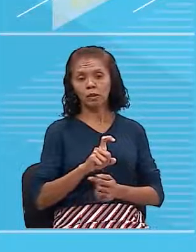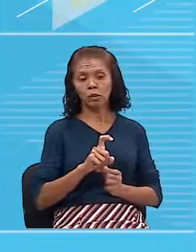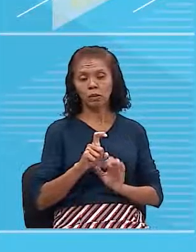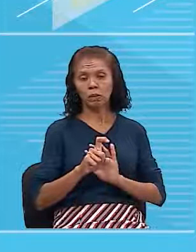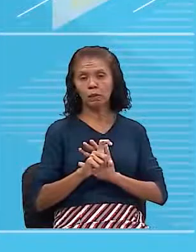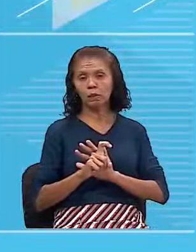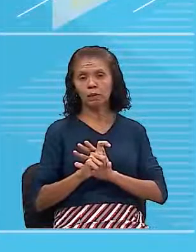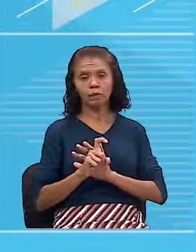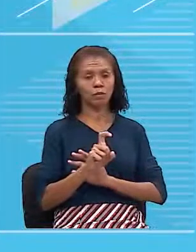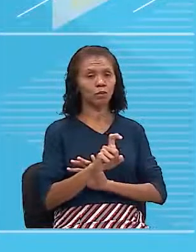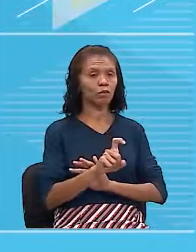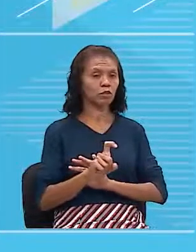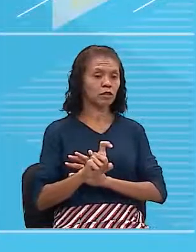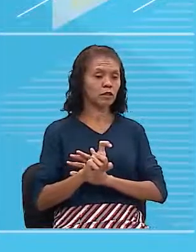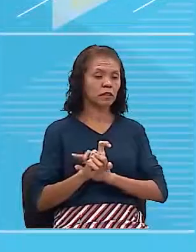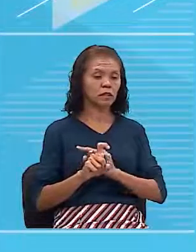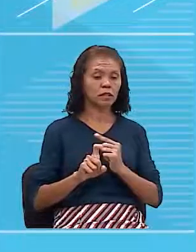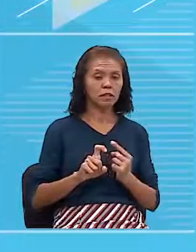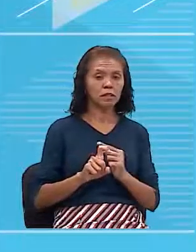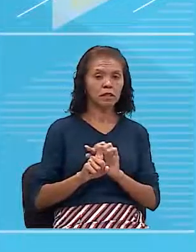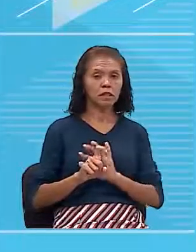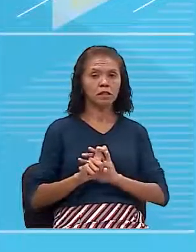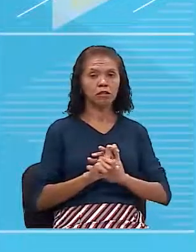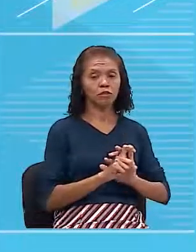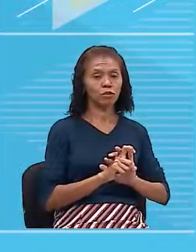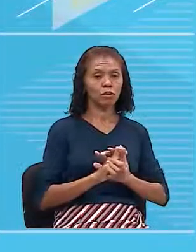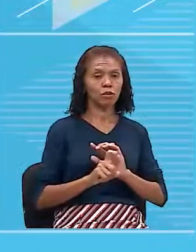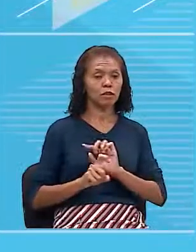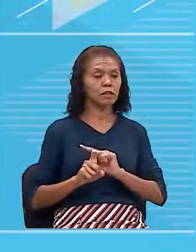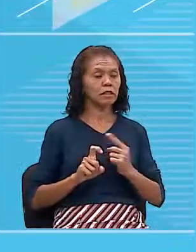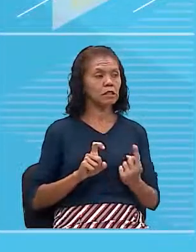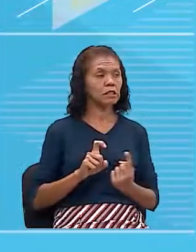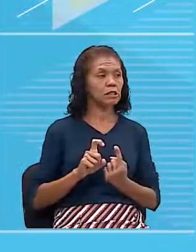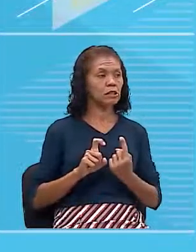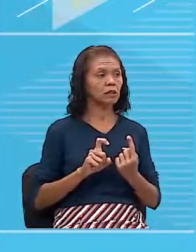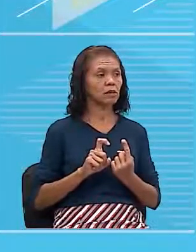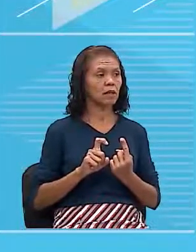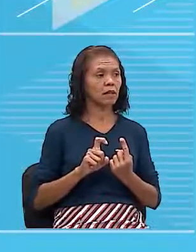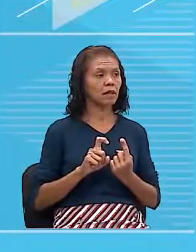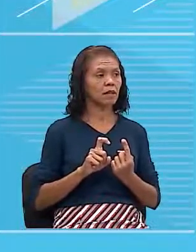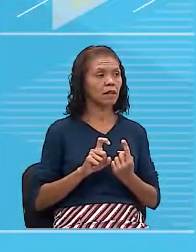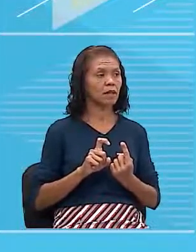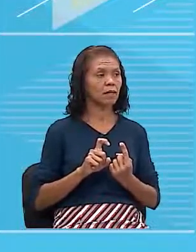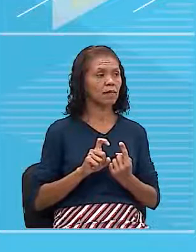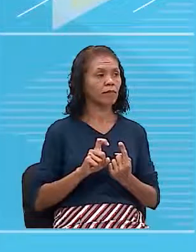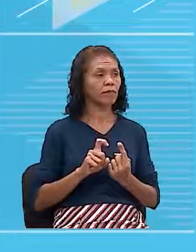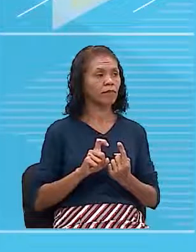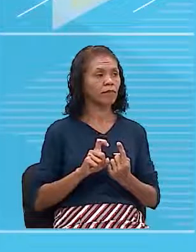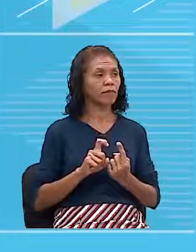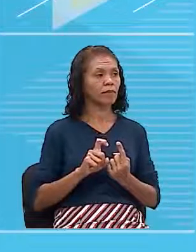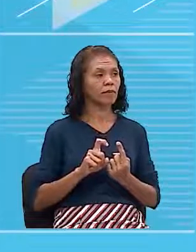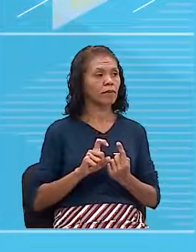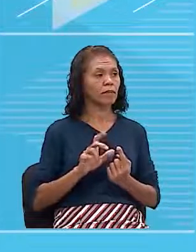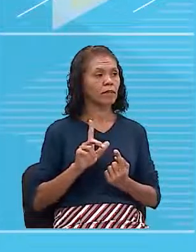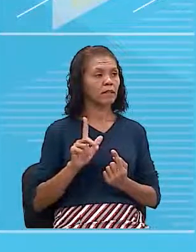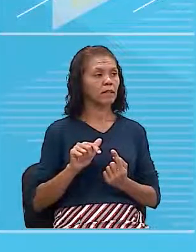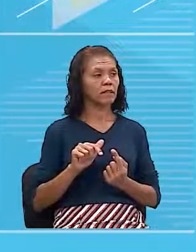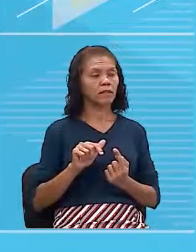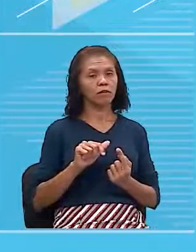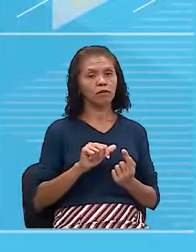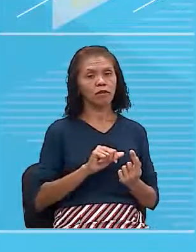quê Porque assim eu vejo quem é que eu posso simplificar como é que nesse caso ó